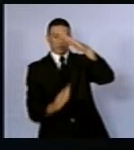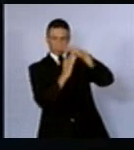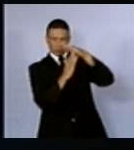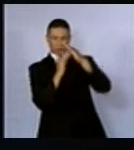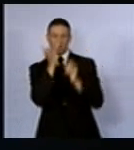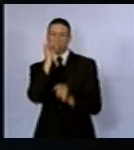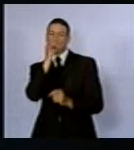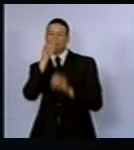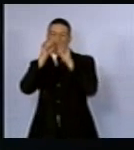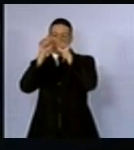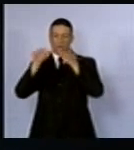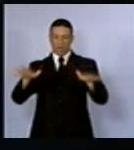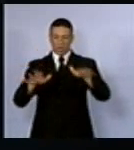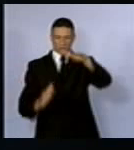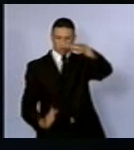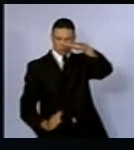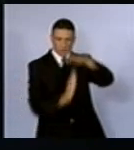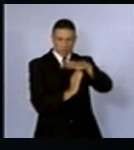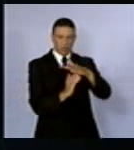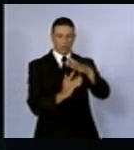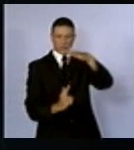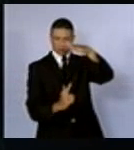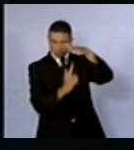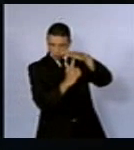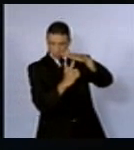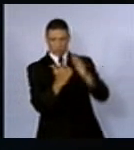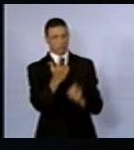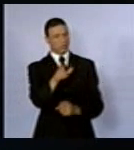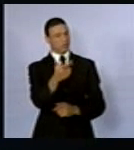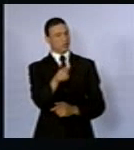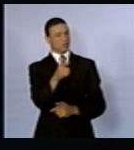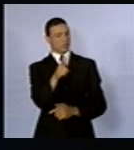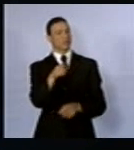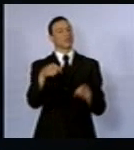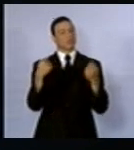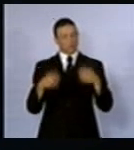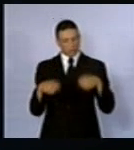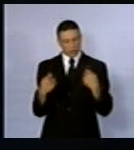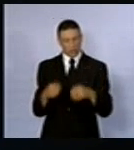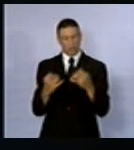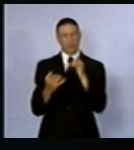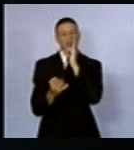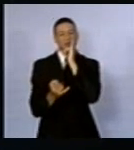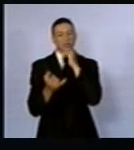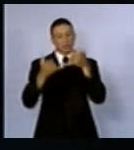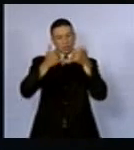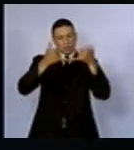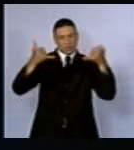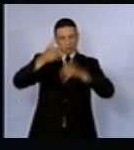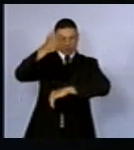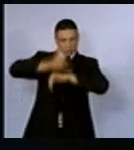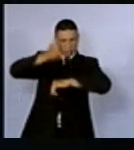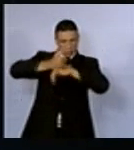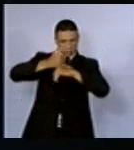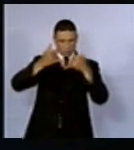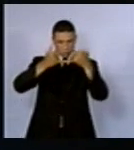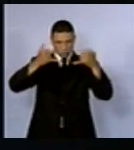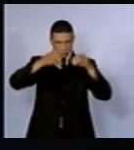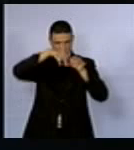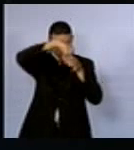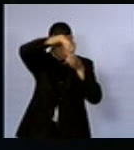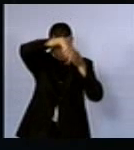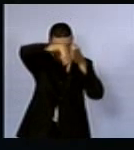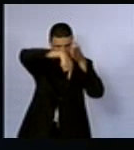ao eletromagnetismo, aquele cabo no solo, ele também produziria o efeito do